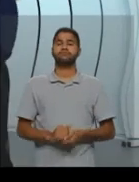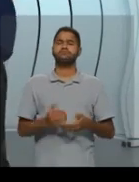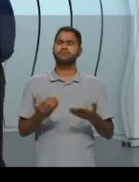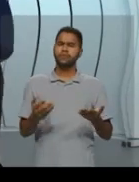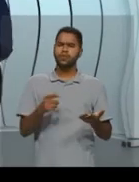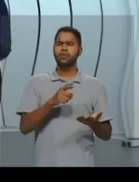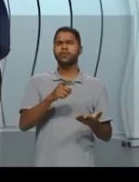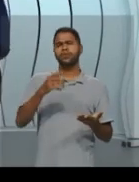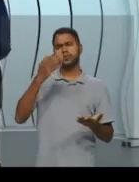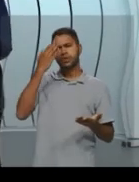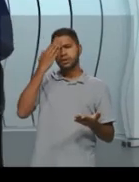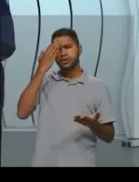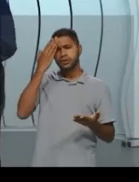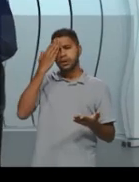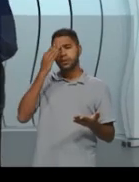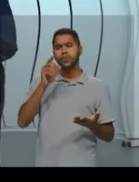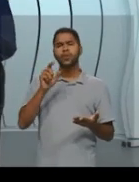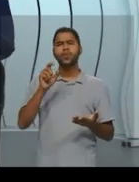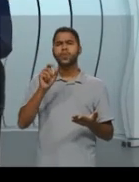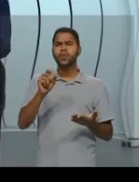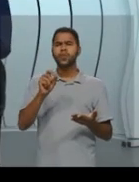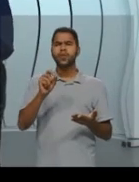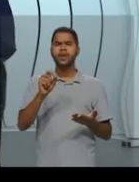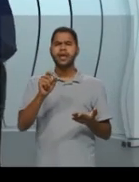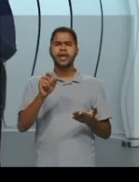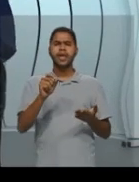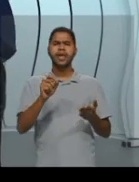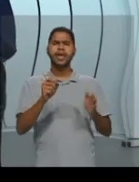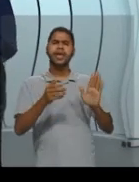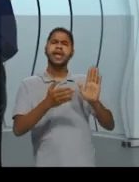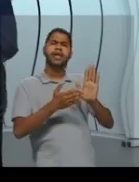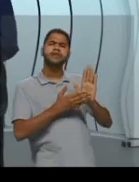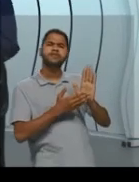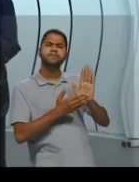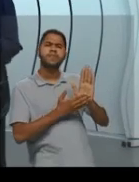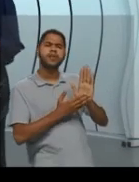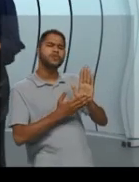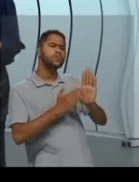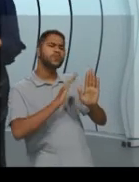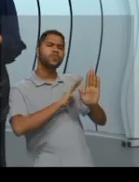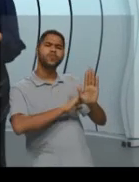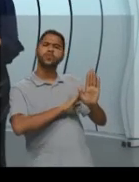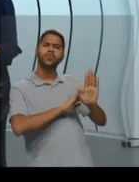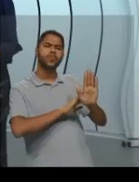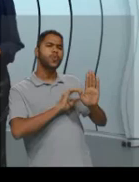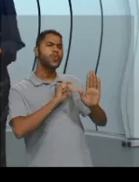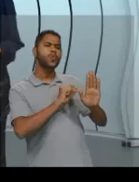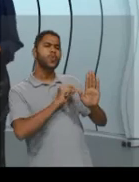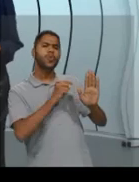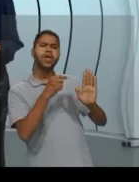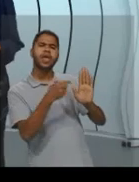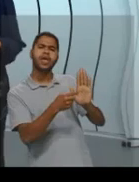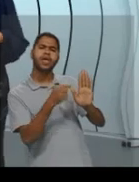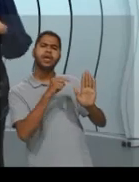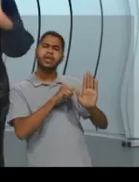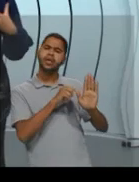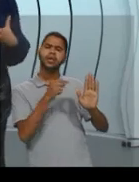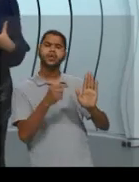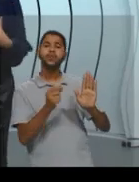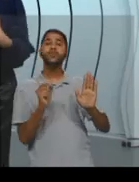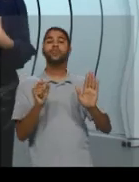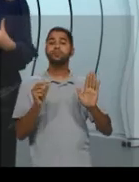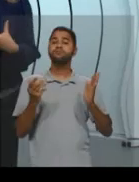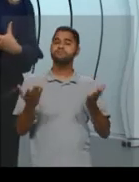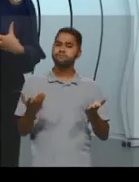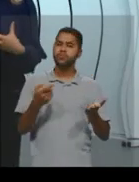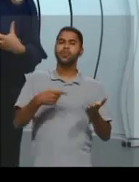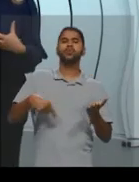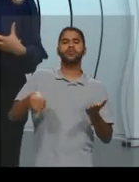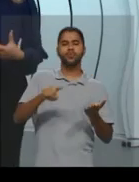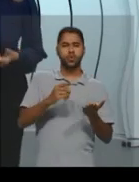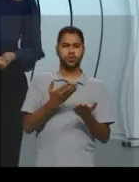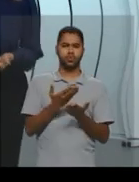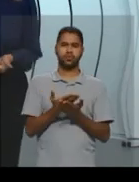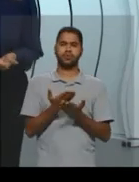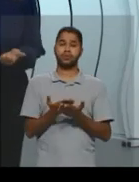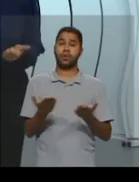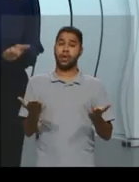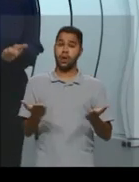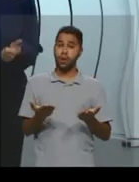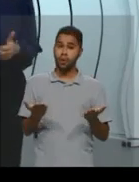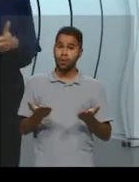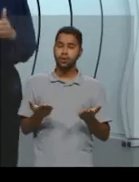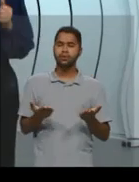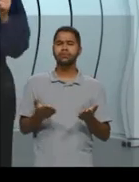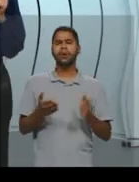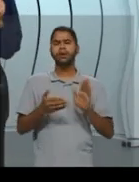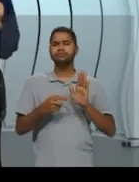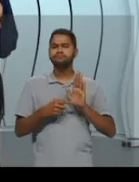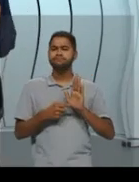você sabe o que são explícitos e implícitos textuais? Então, é isso que nós vamos ver aqui. E isso vai